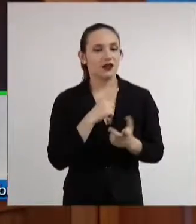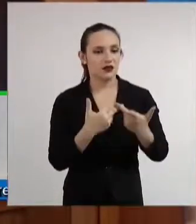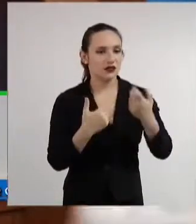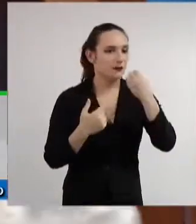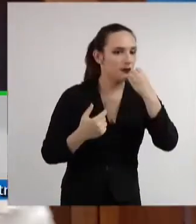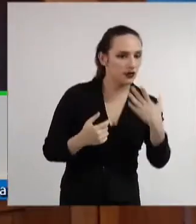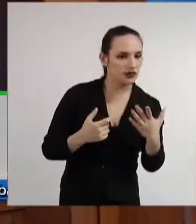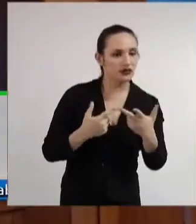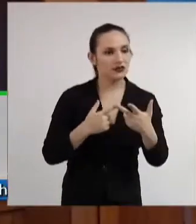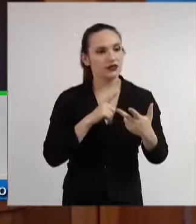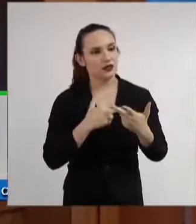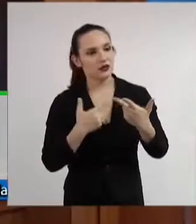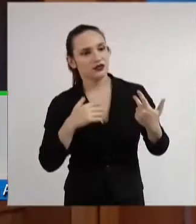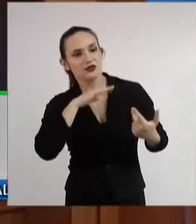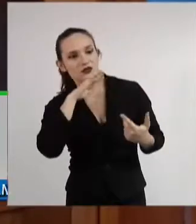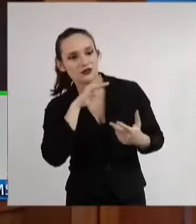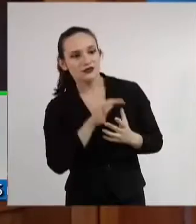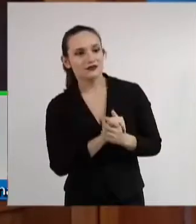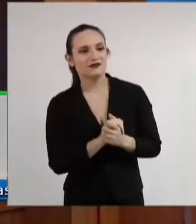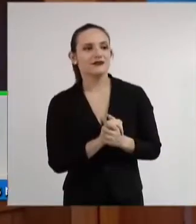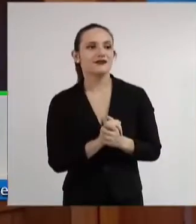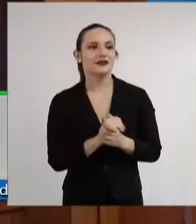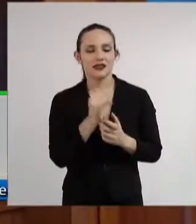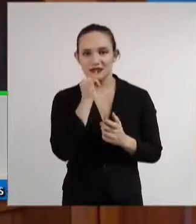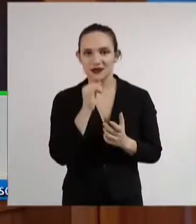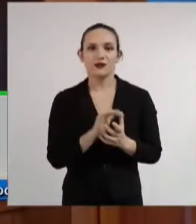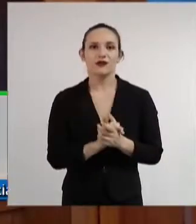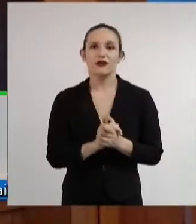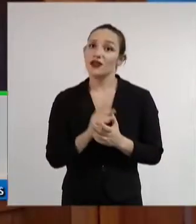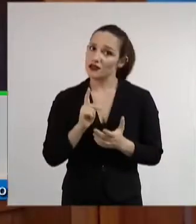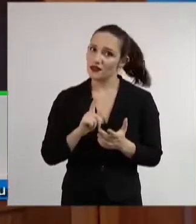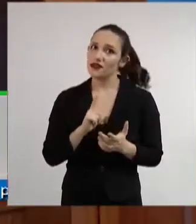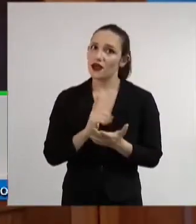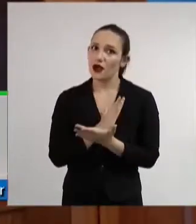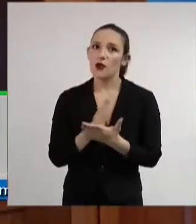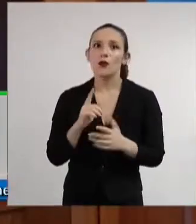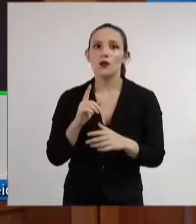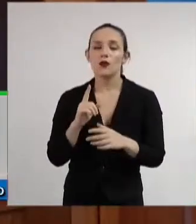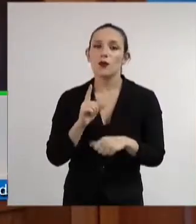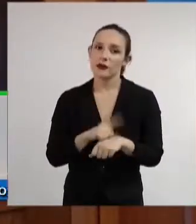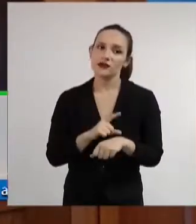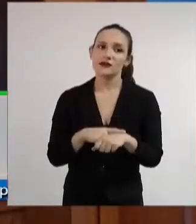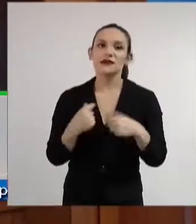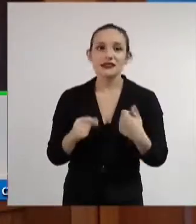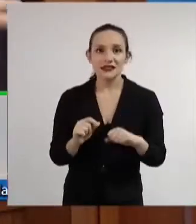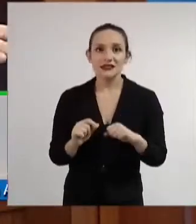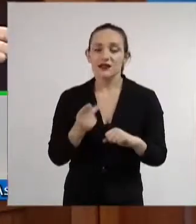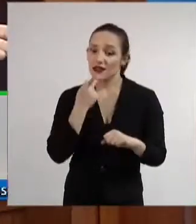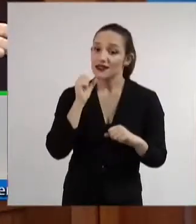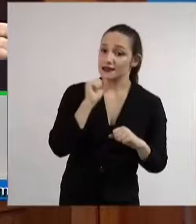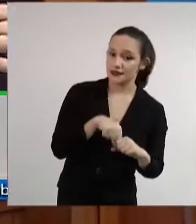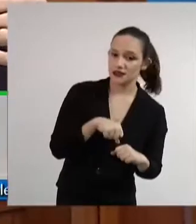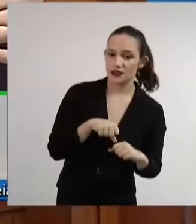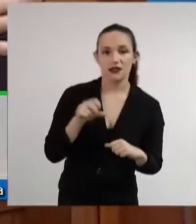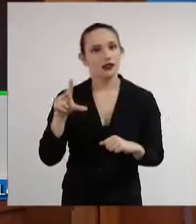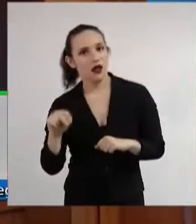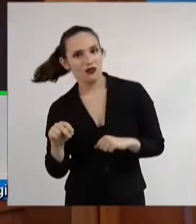ônus. Tem momento que tem que ceder, não é verdade? E aí é onde as pessoas não estão preparadas para